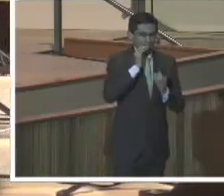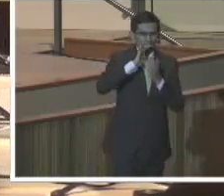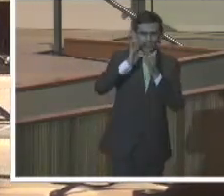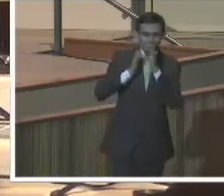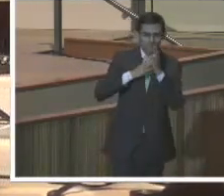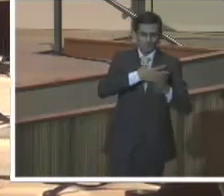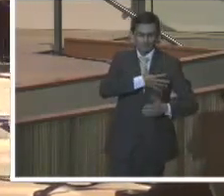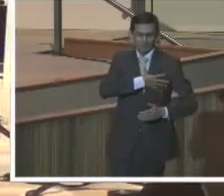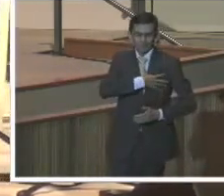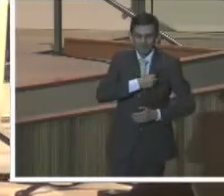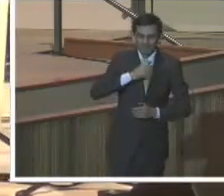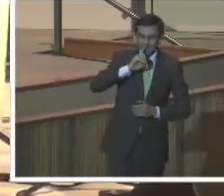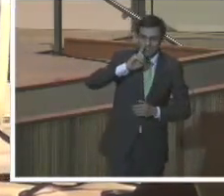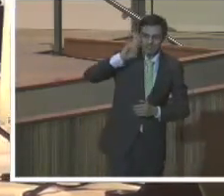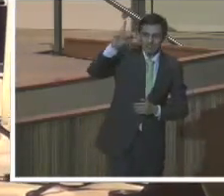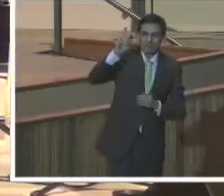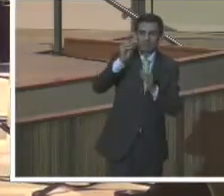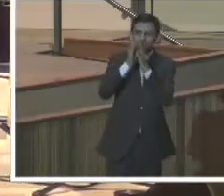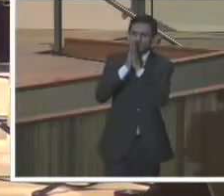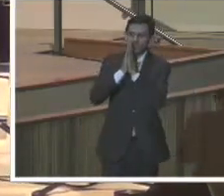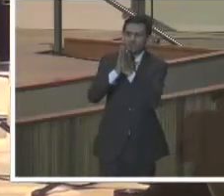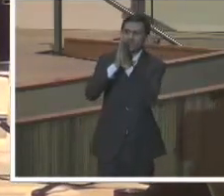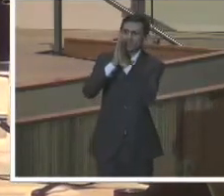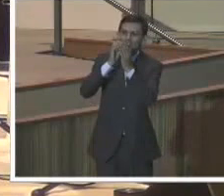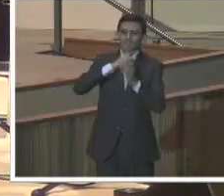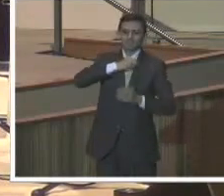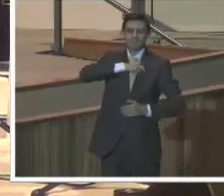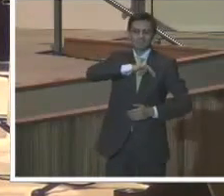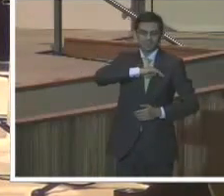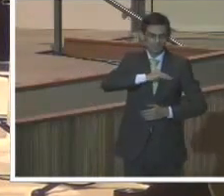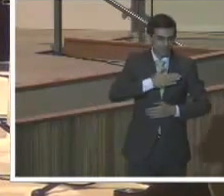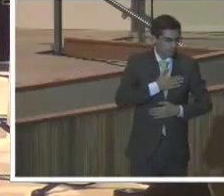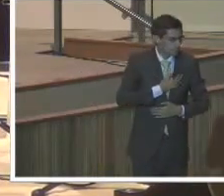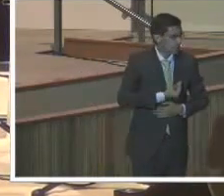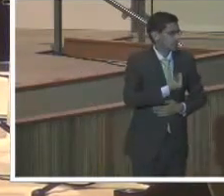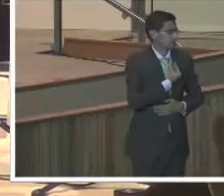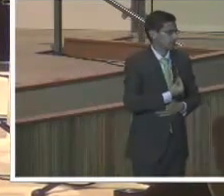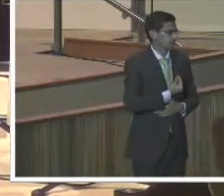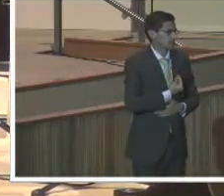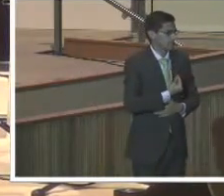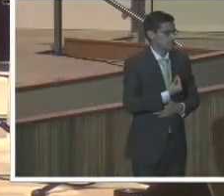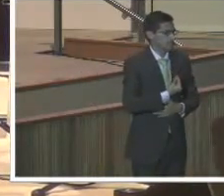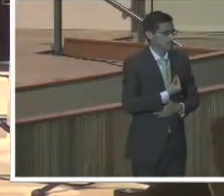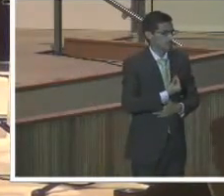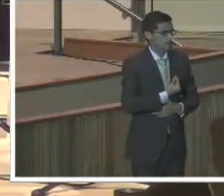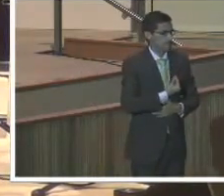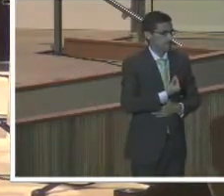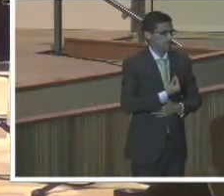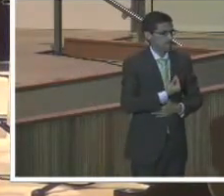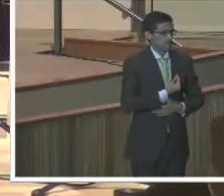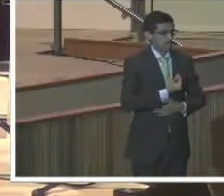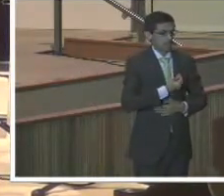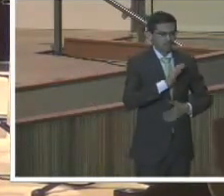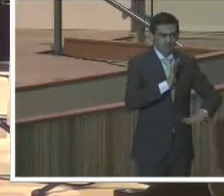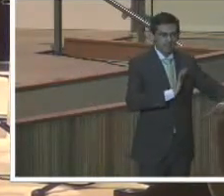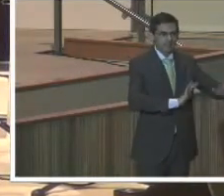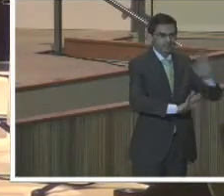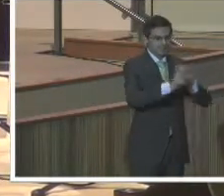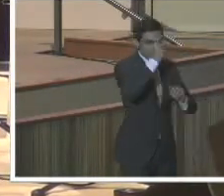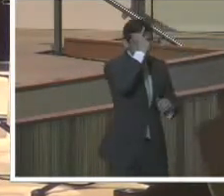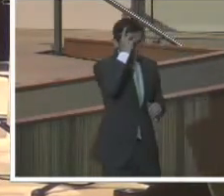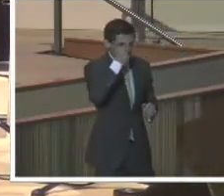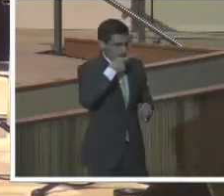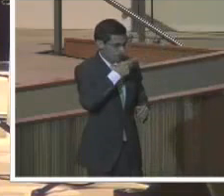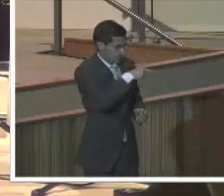de Davi, tem misericórdia de mim. E mesmo que as pessoas dissessem: fica